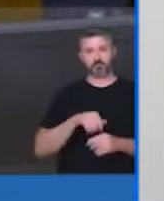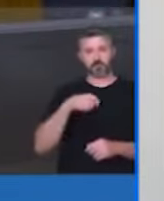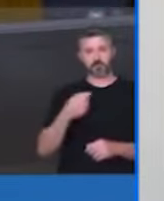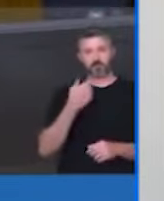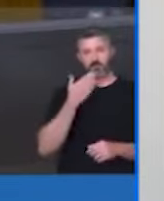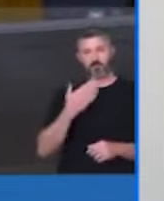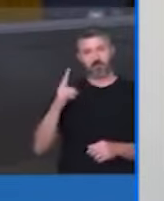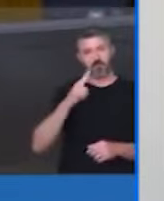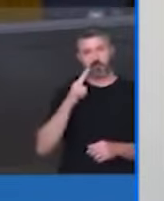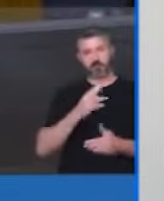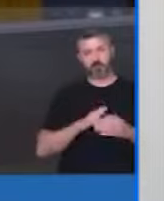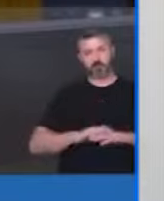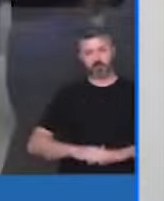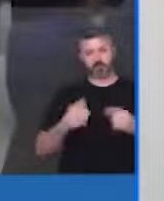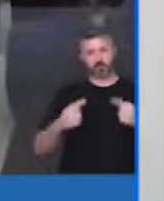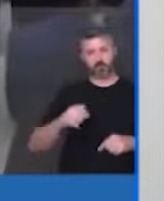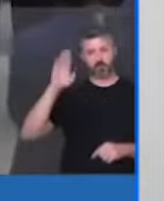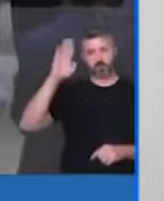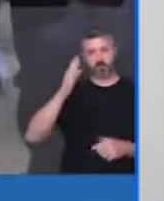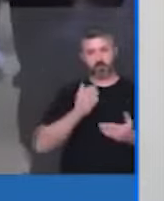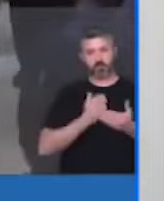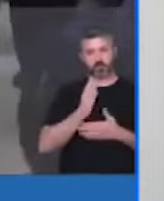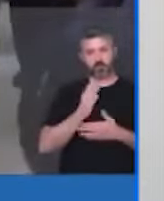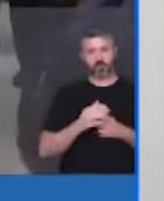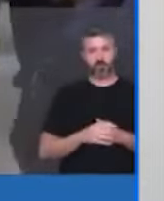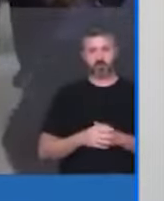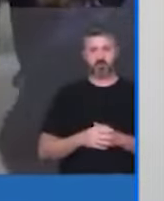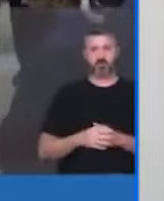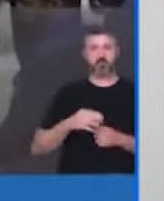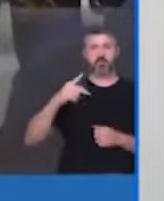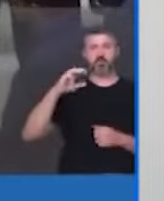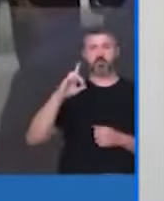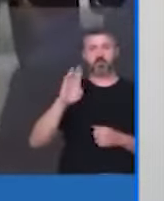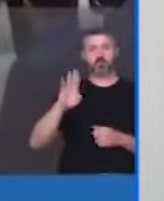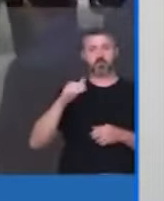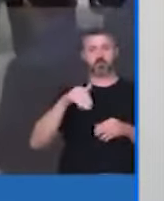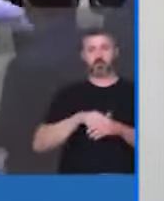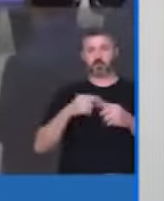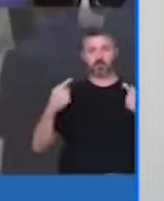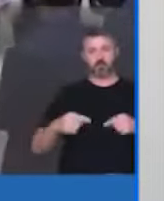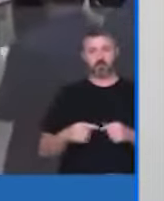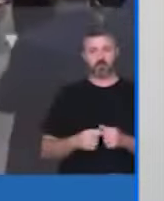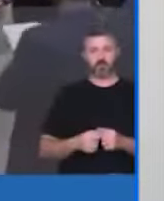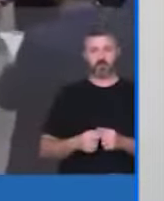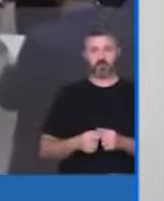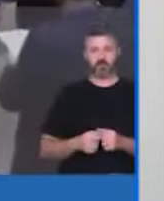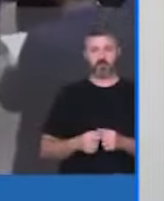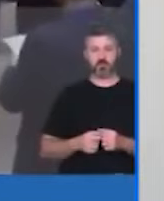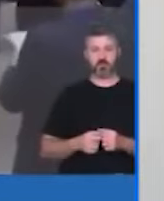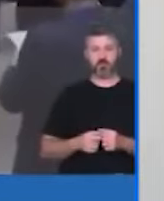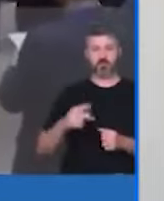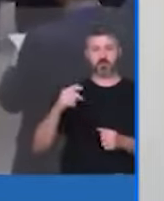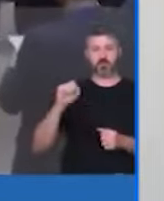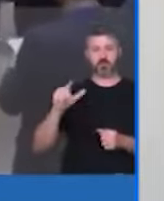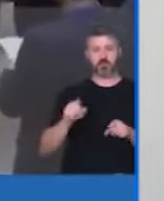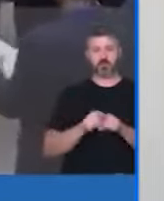clandestinas, e mais grave ainda é saber que os parlamentares que insistiram para que esse tema fosse pautado de forma urgência fazem isso por